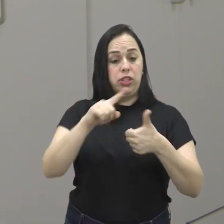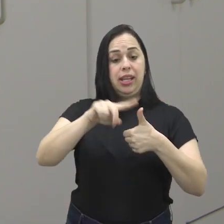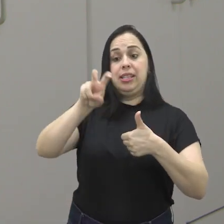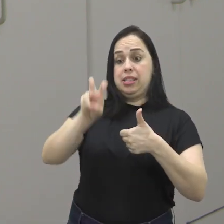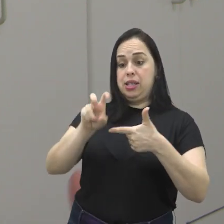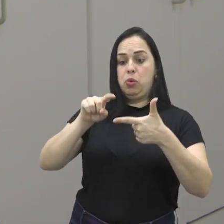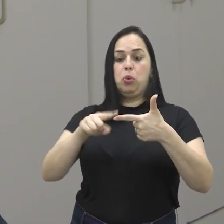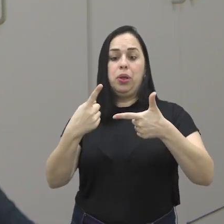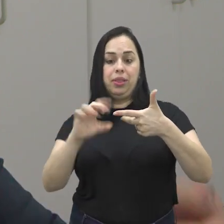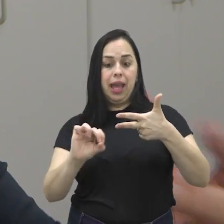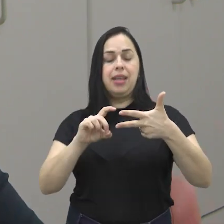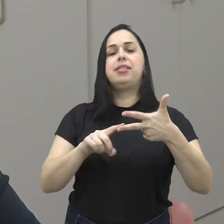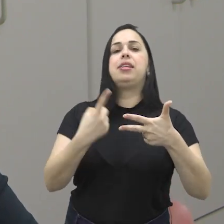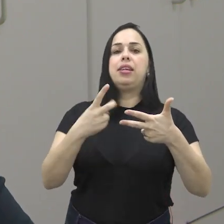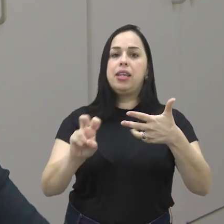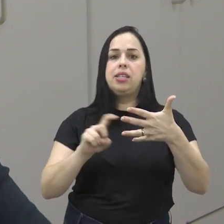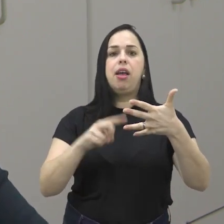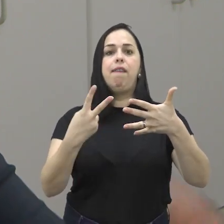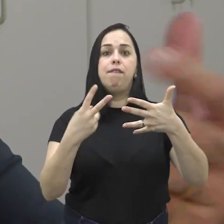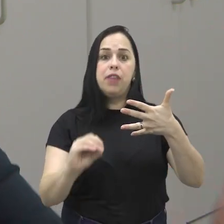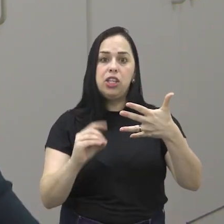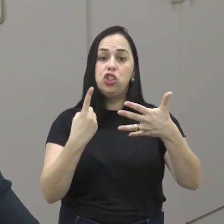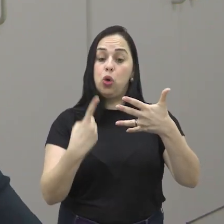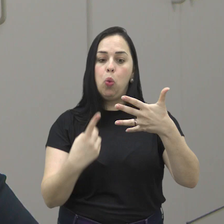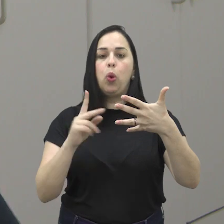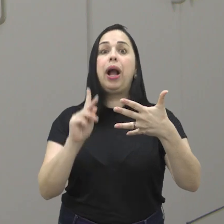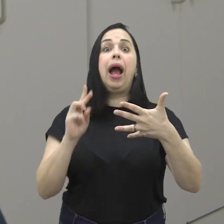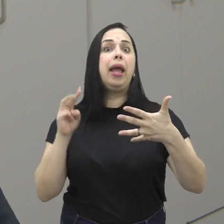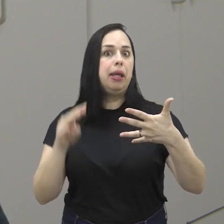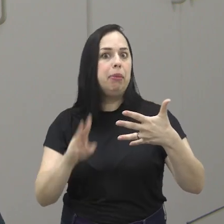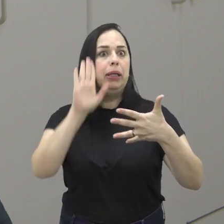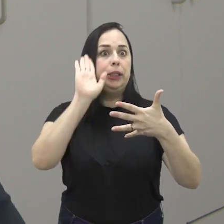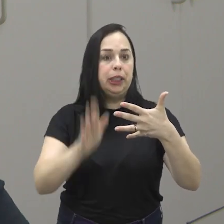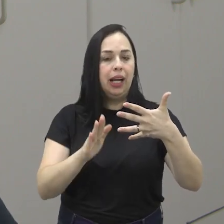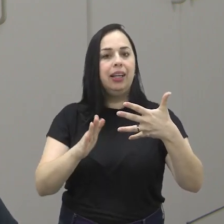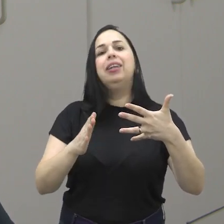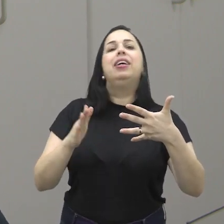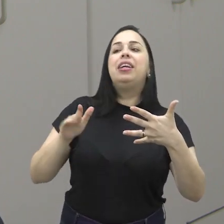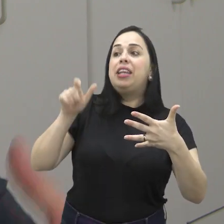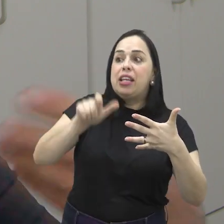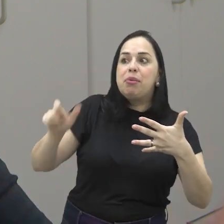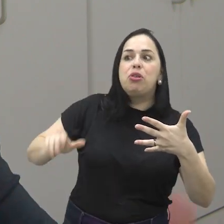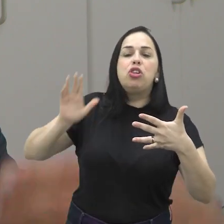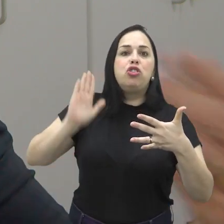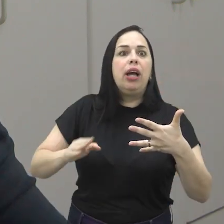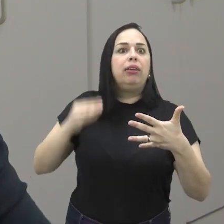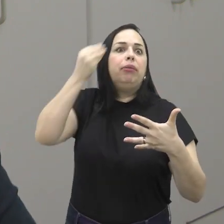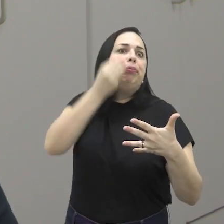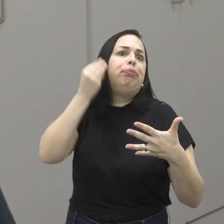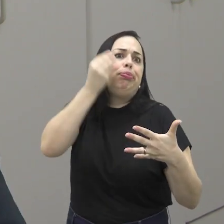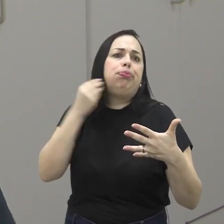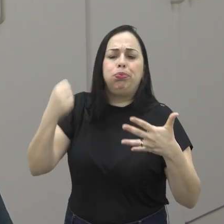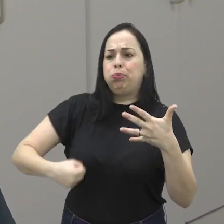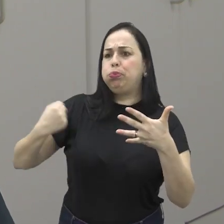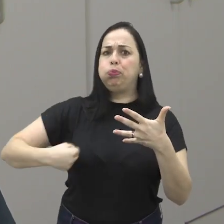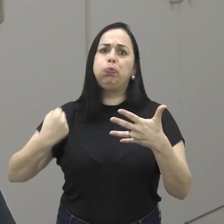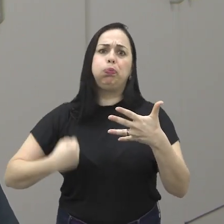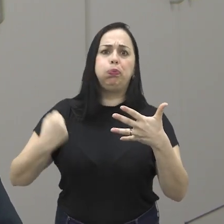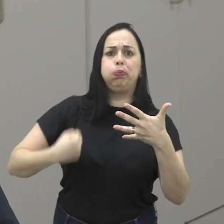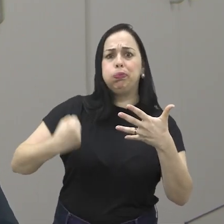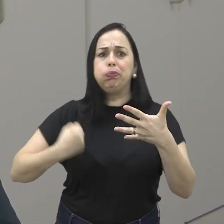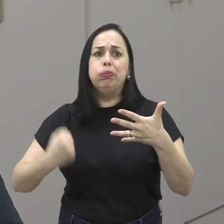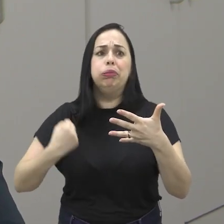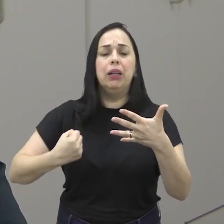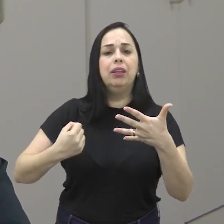corridas de 5, 10, 15 e 21 quilômetros. E os próximos praticantes, como já estão há muito tempo